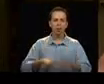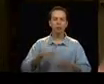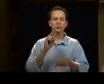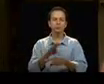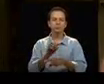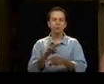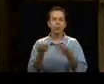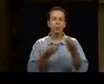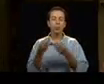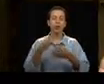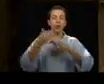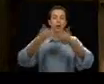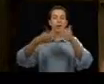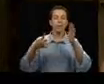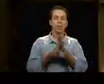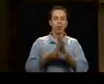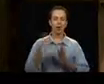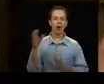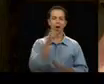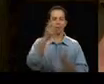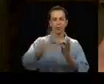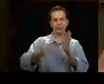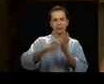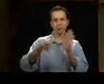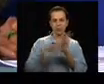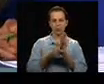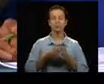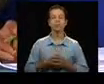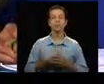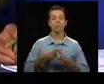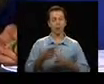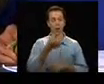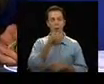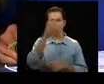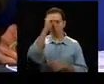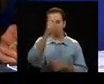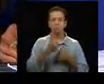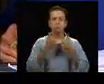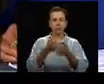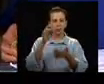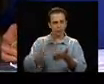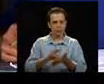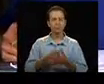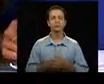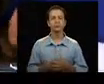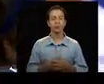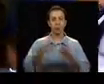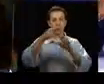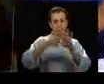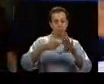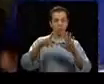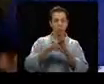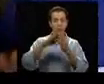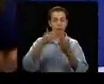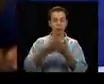Ensino ele para se desembaraçar mais, né, na lição. Mas eu acho que ele aprendeu bem mesmo. Esses meses que ele